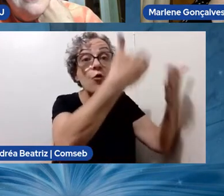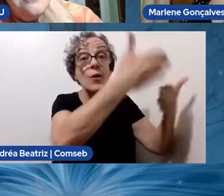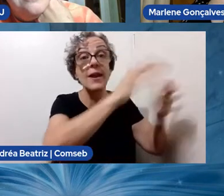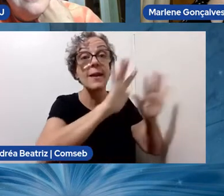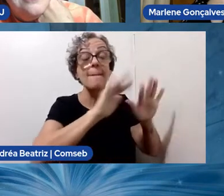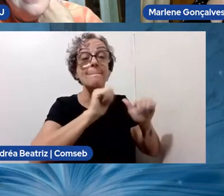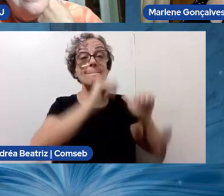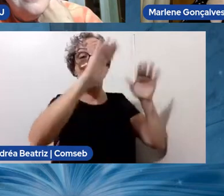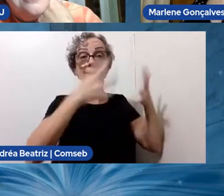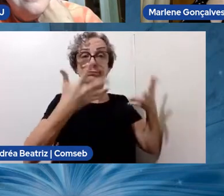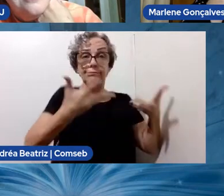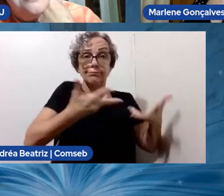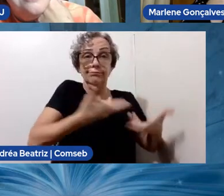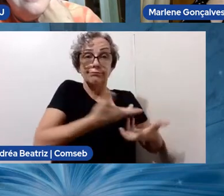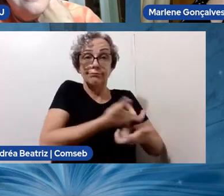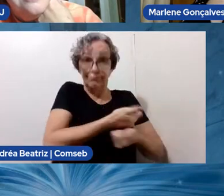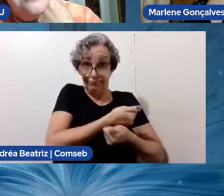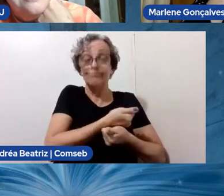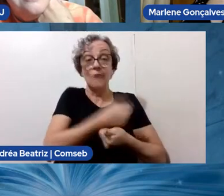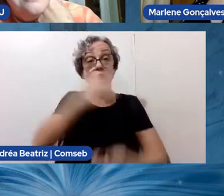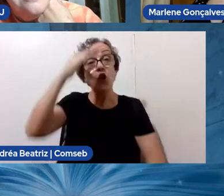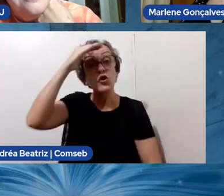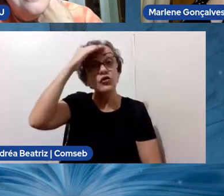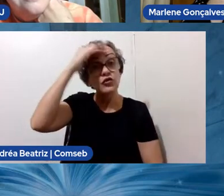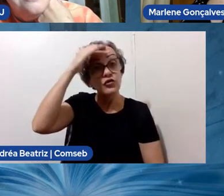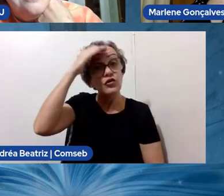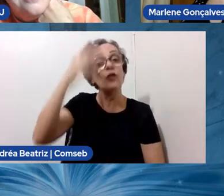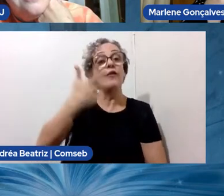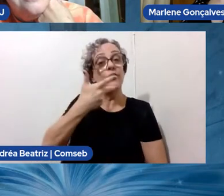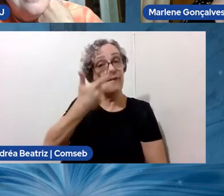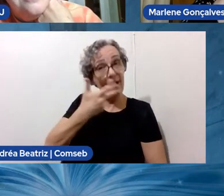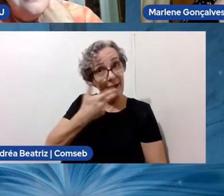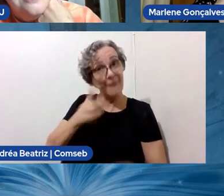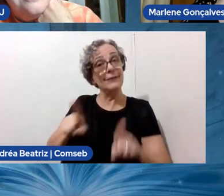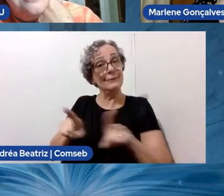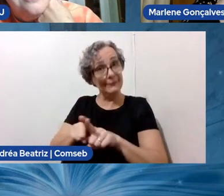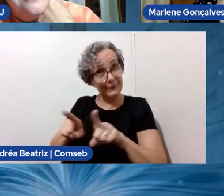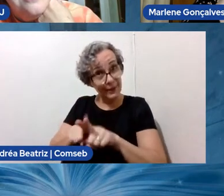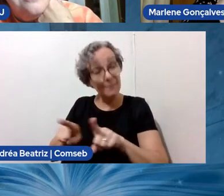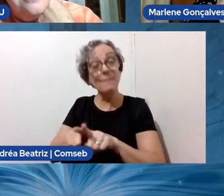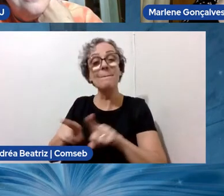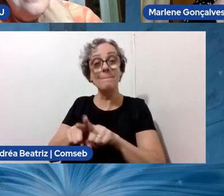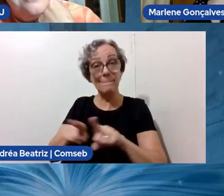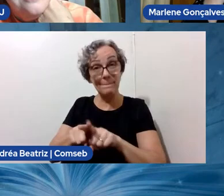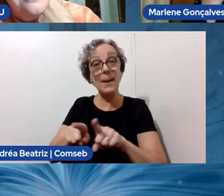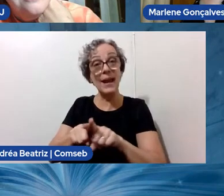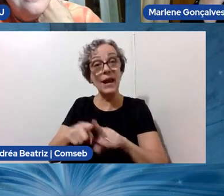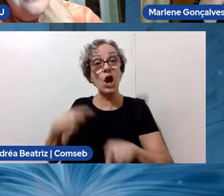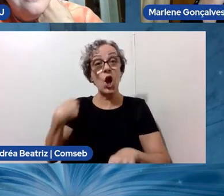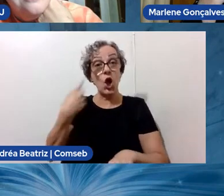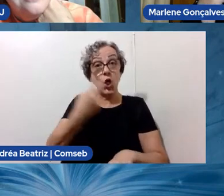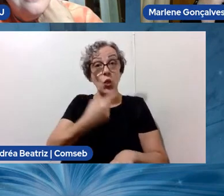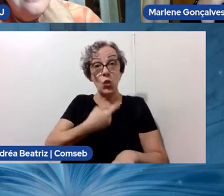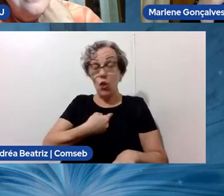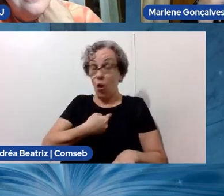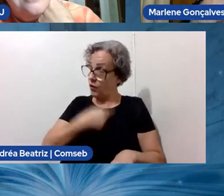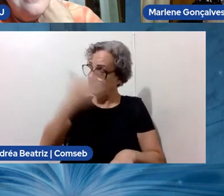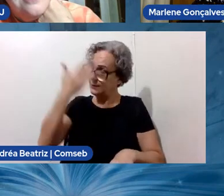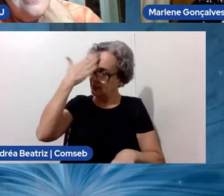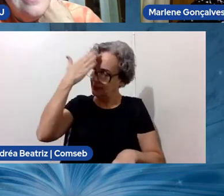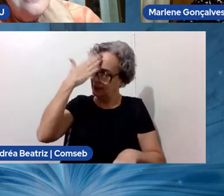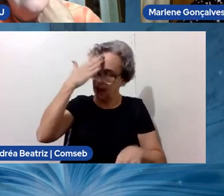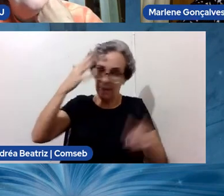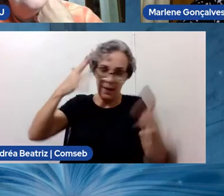gente imaginaria ser, a beleza de corpo humano que a gente imaginaria ser, mas com uma beleza imensa